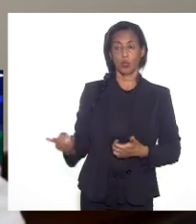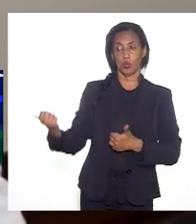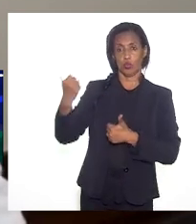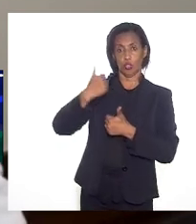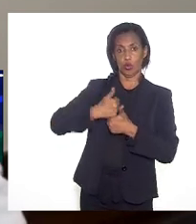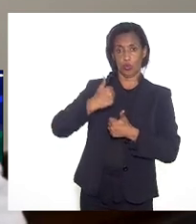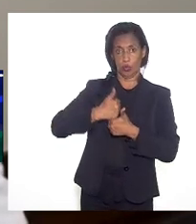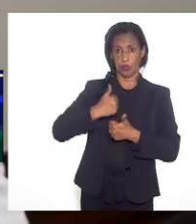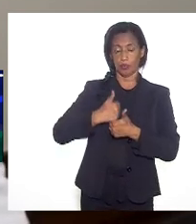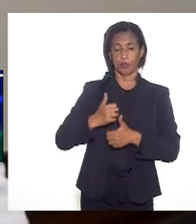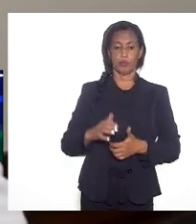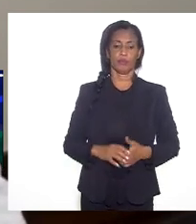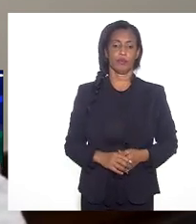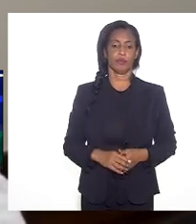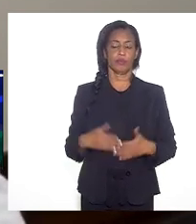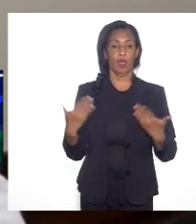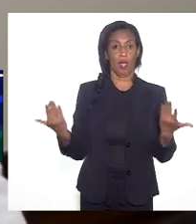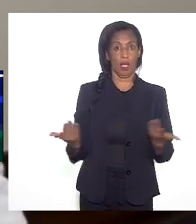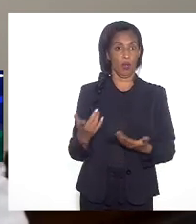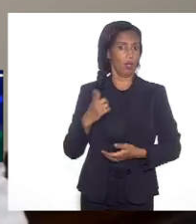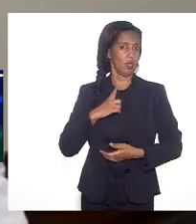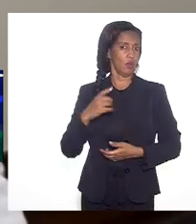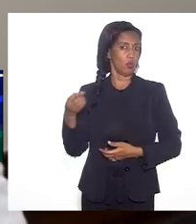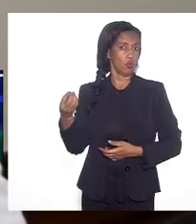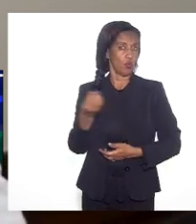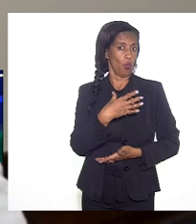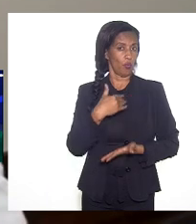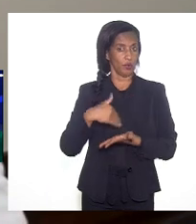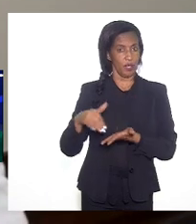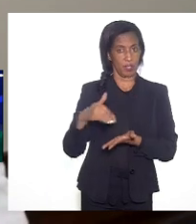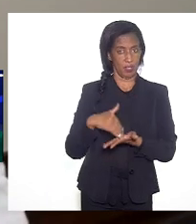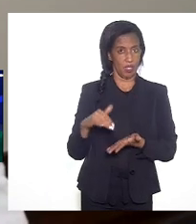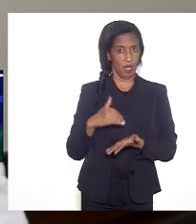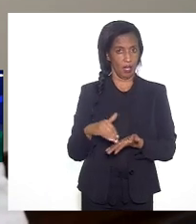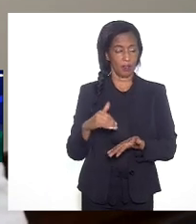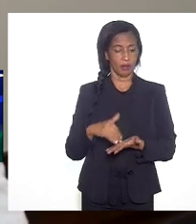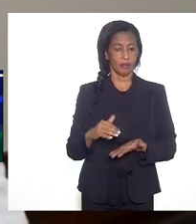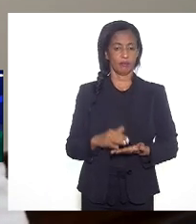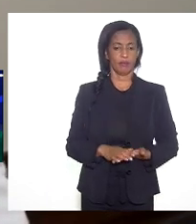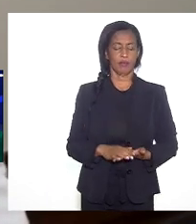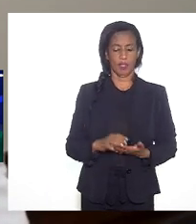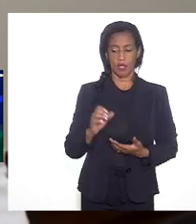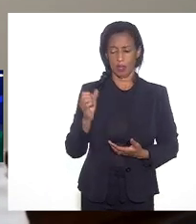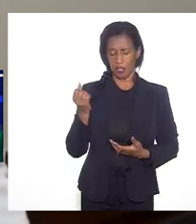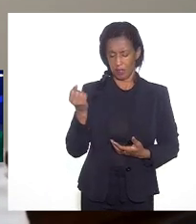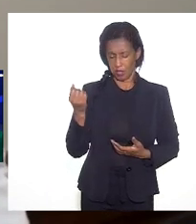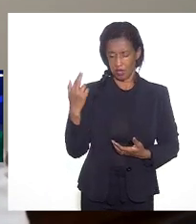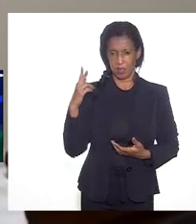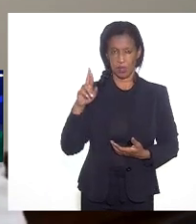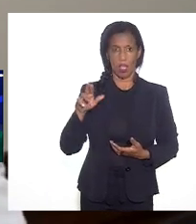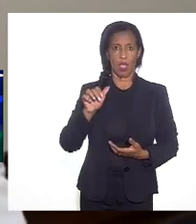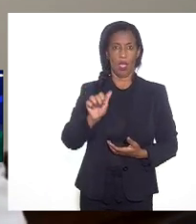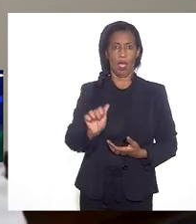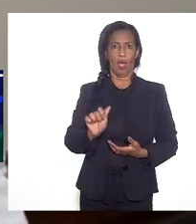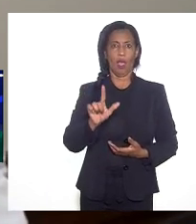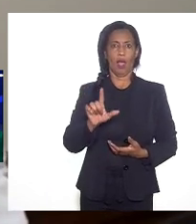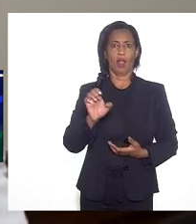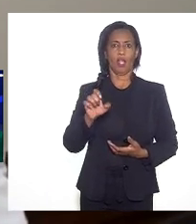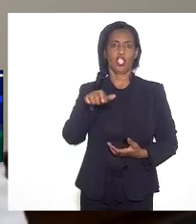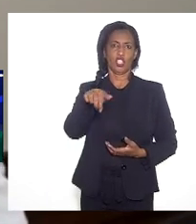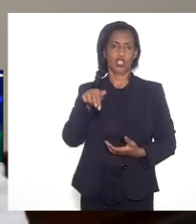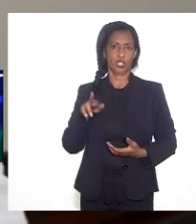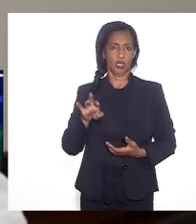substituído, né? Agora temos um novo secretário, senhor Alexandre